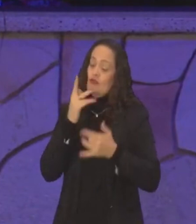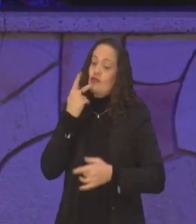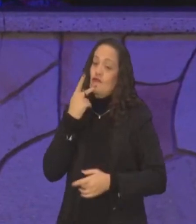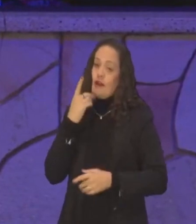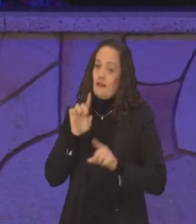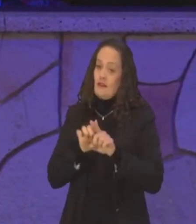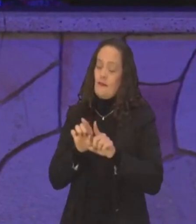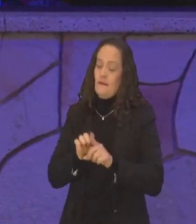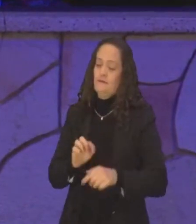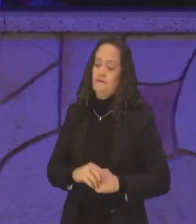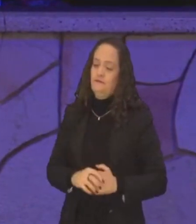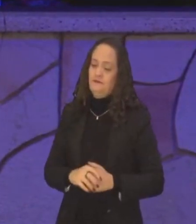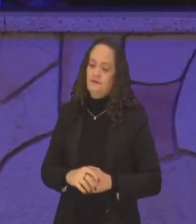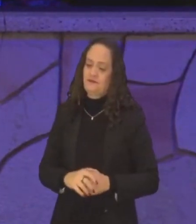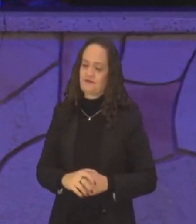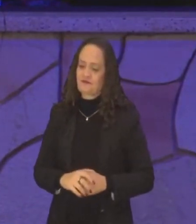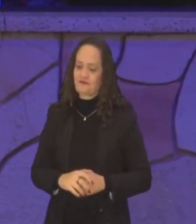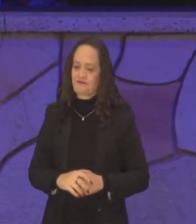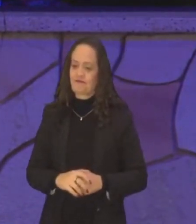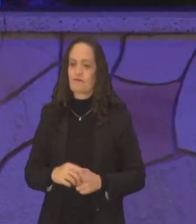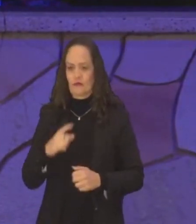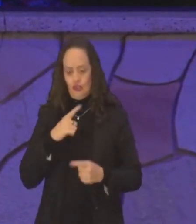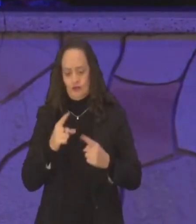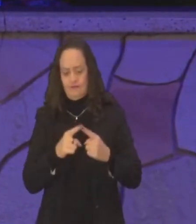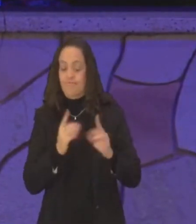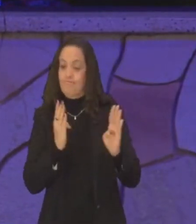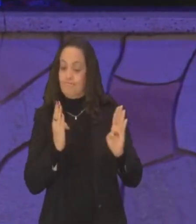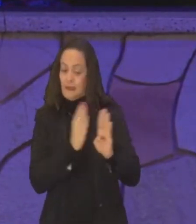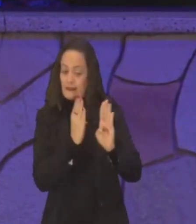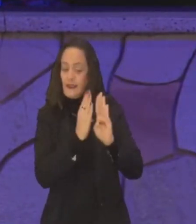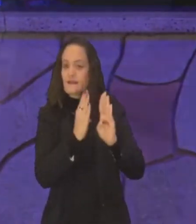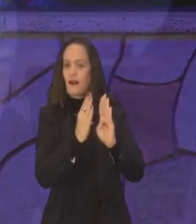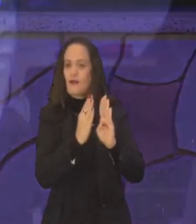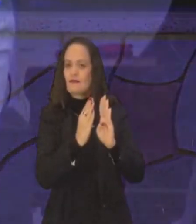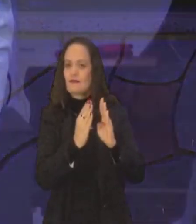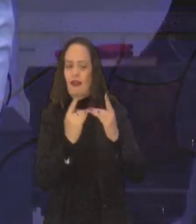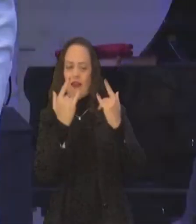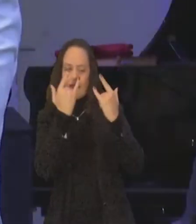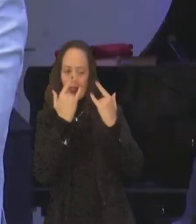Conforme aqui disse, a perseguição e a sedução.